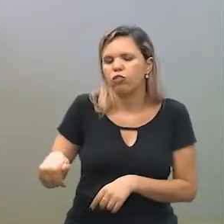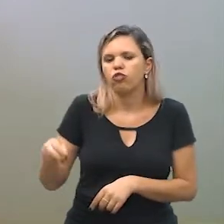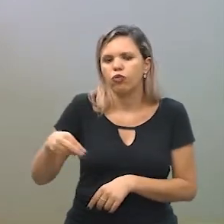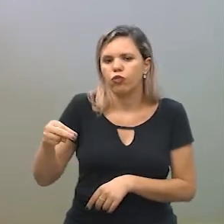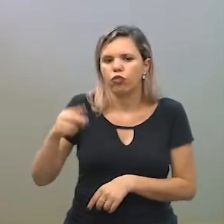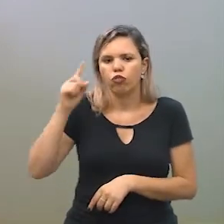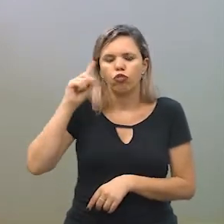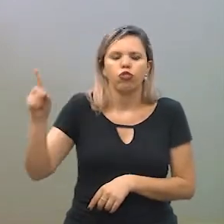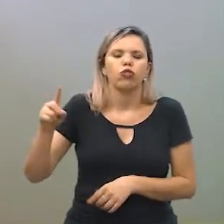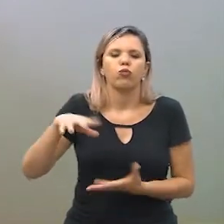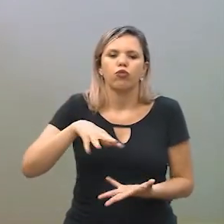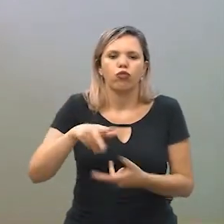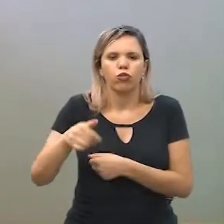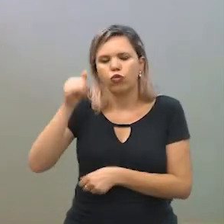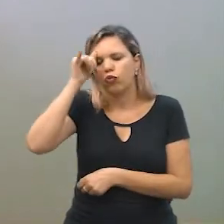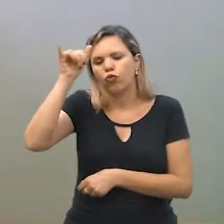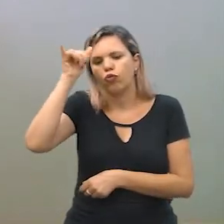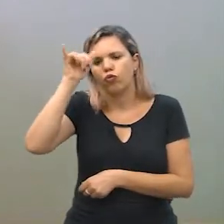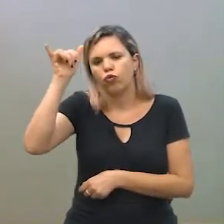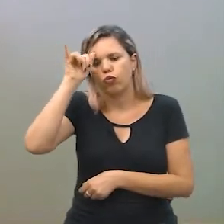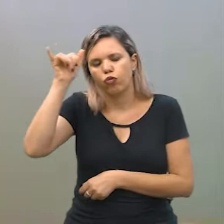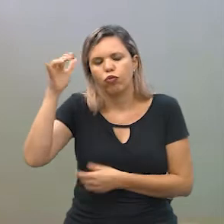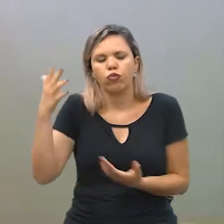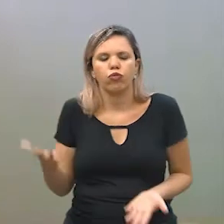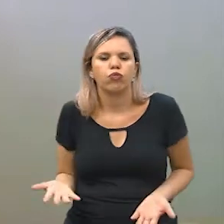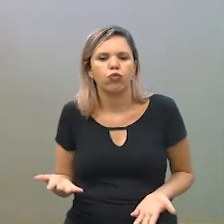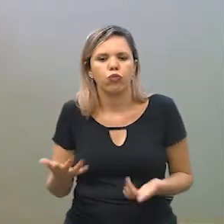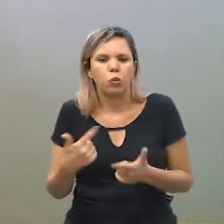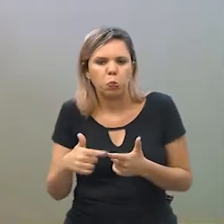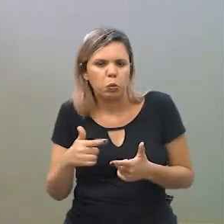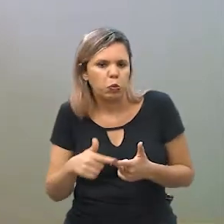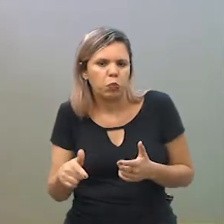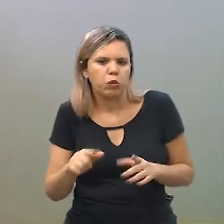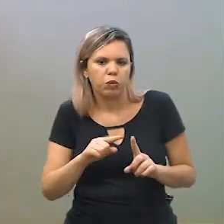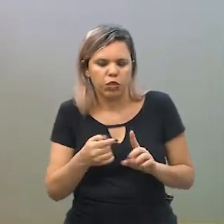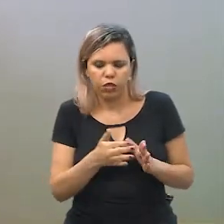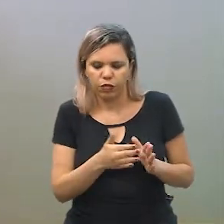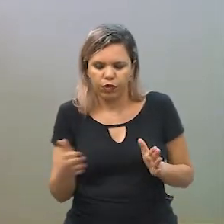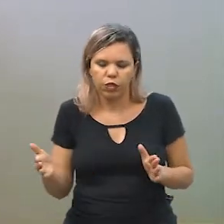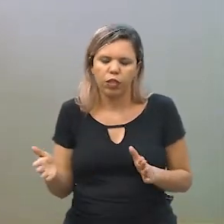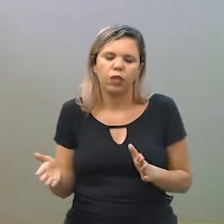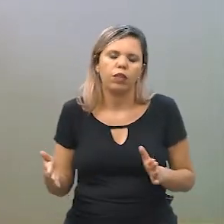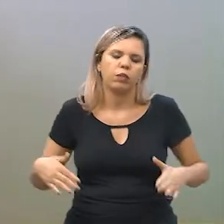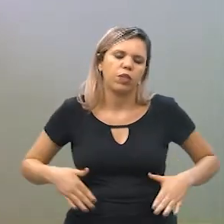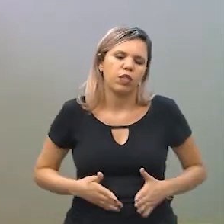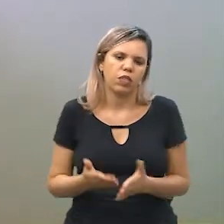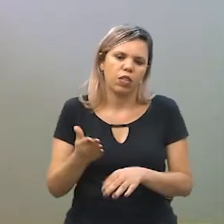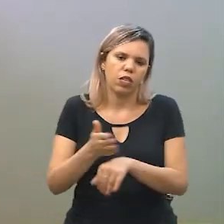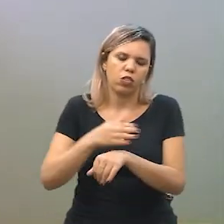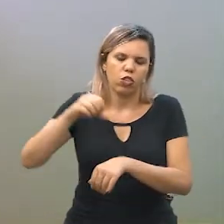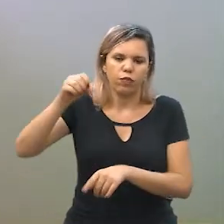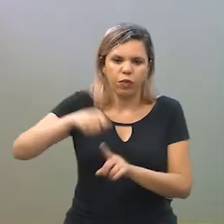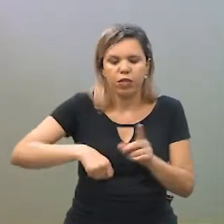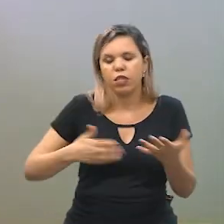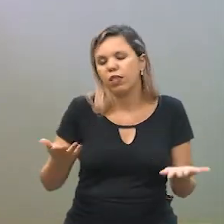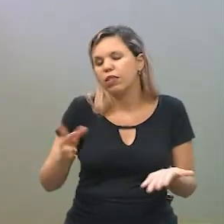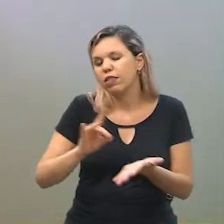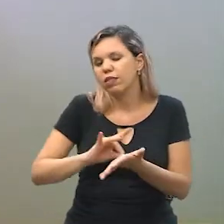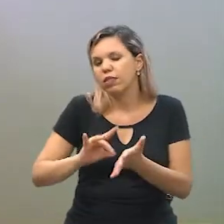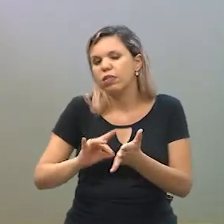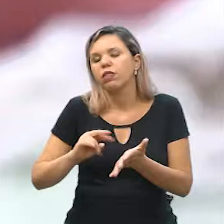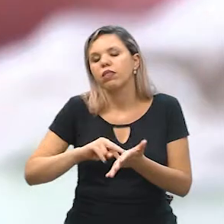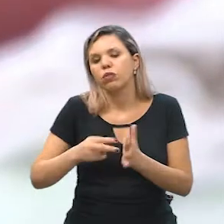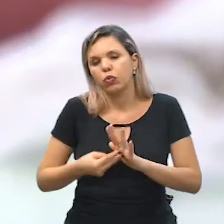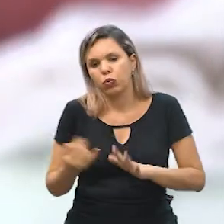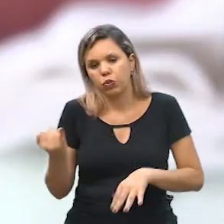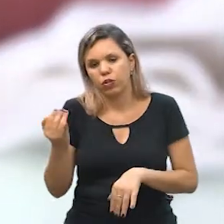Mundial no Combate e de Prevenção à Prematuridade. Então, qual é a importância disso? A gente vê que o fato do bebê nascer